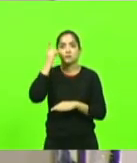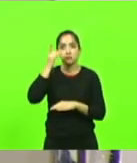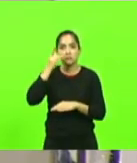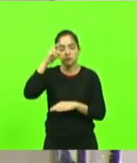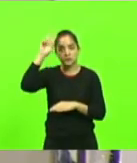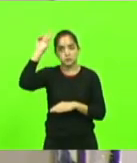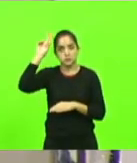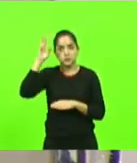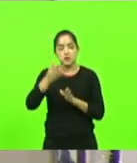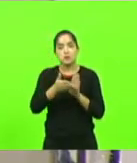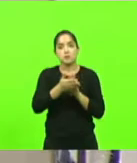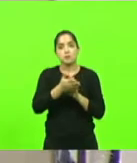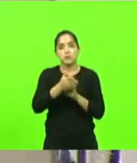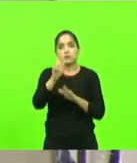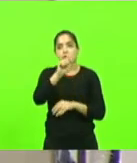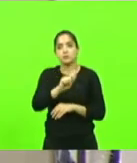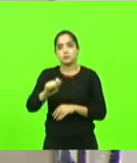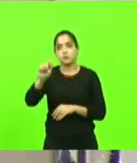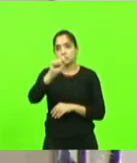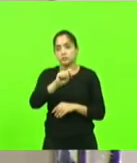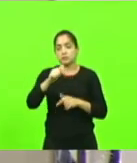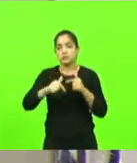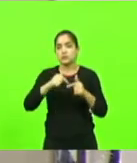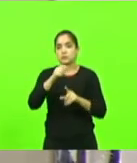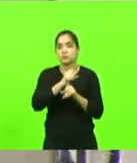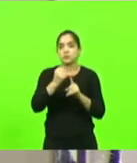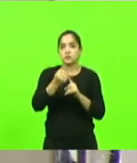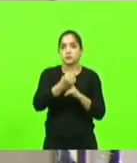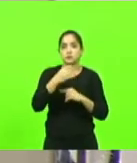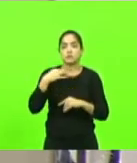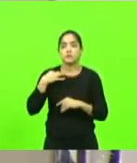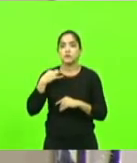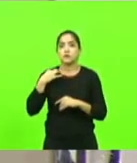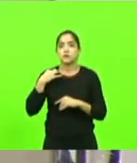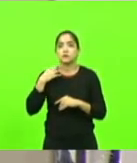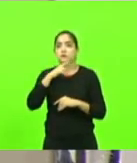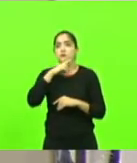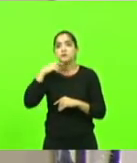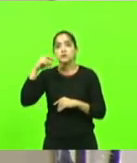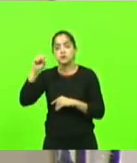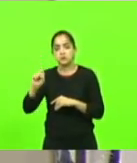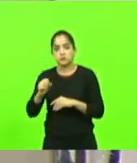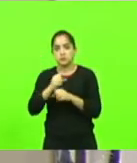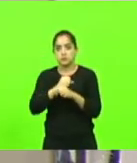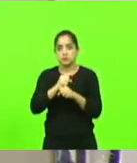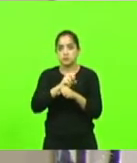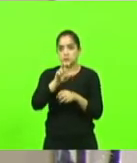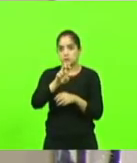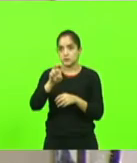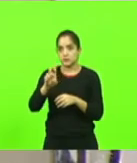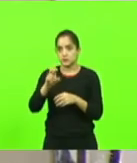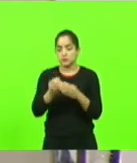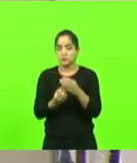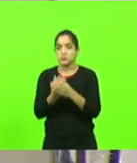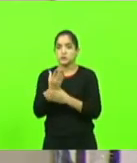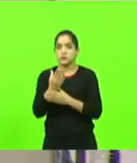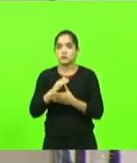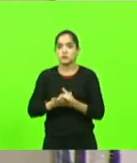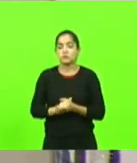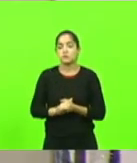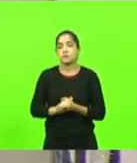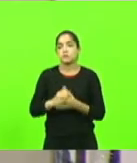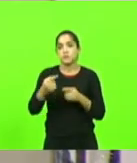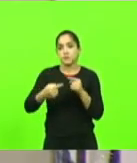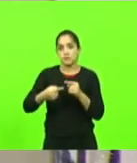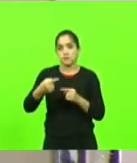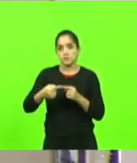Preso, aplaudindo a Associação de Serviços Sociais Voluntários de Jaraguá do Sul pelos 55 anos de fundação. Em discussão.